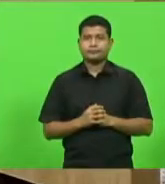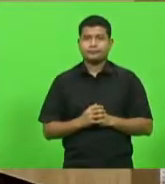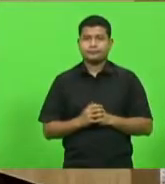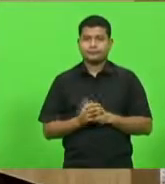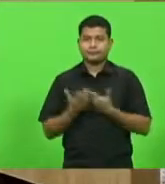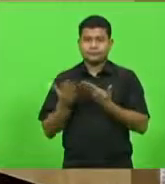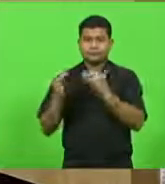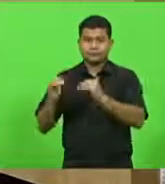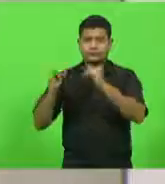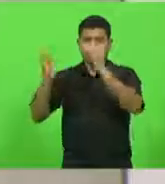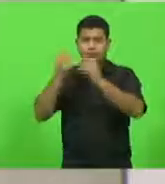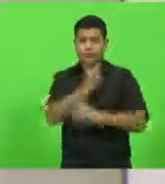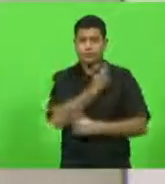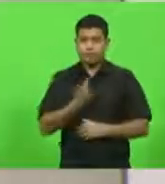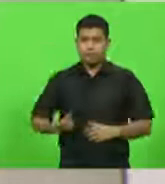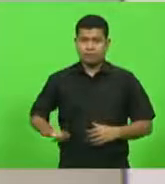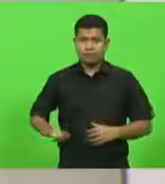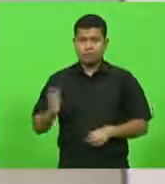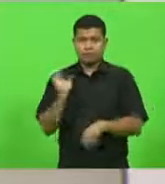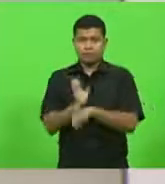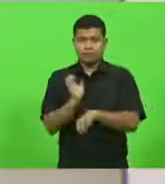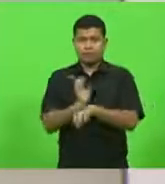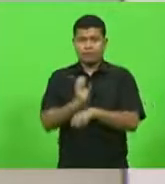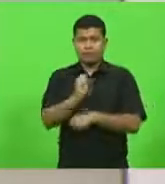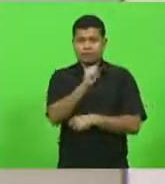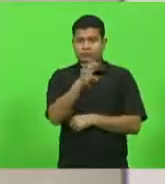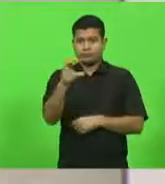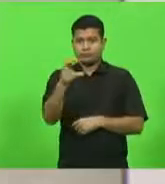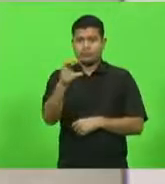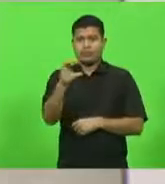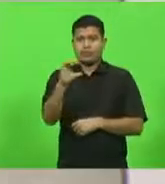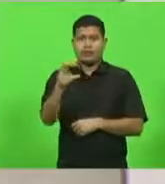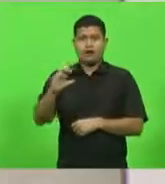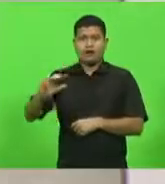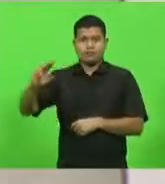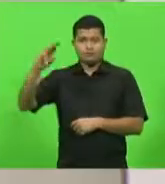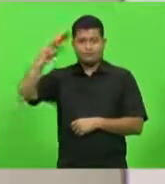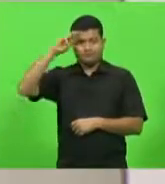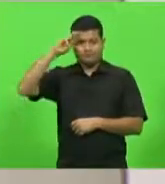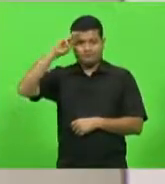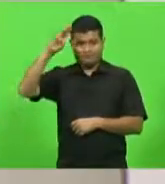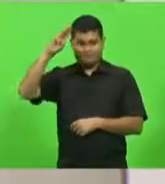Excelentíssimo senhor governador do Estado de Santa Catarina, Carlos Moisés da Silva.